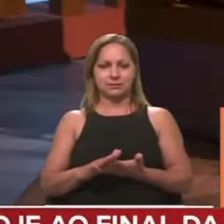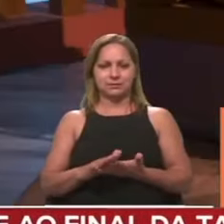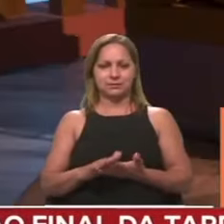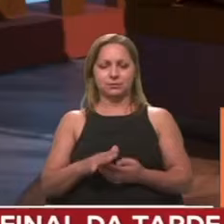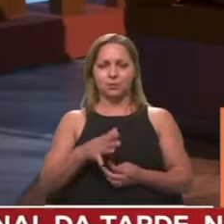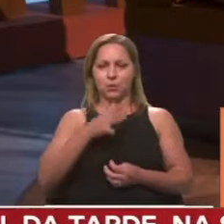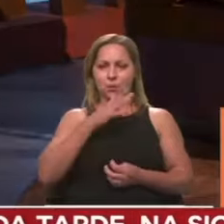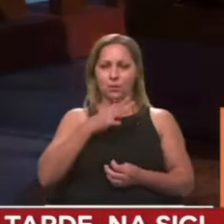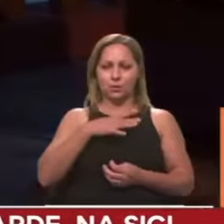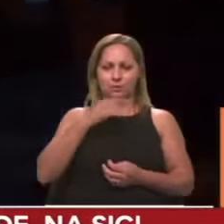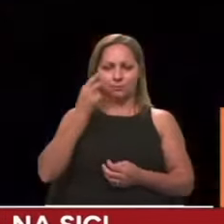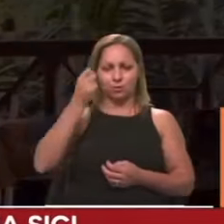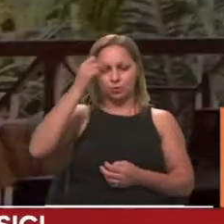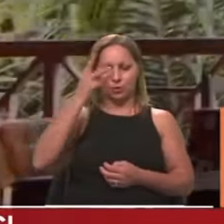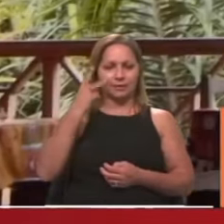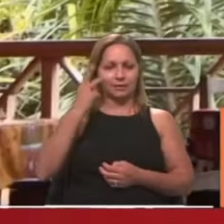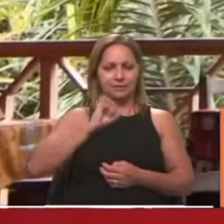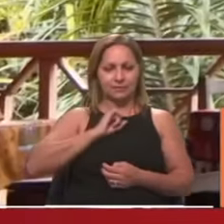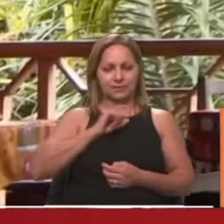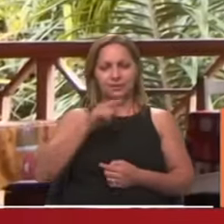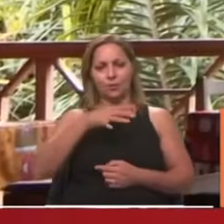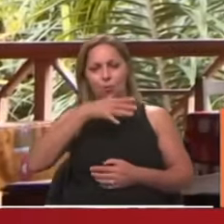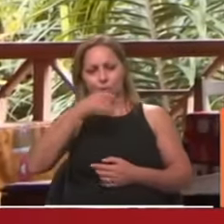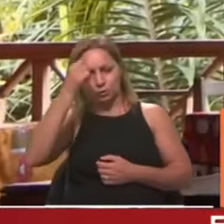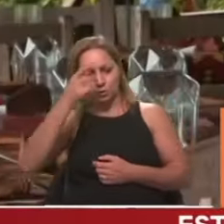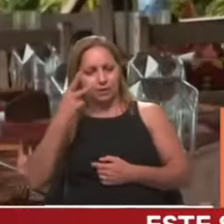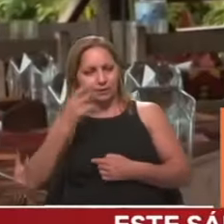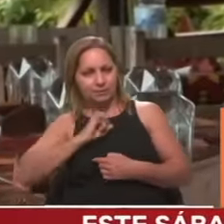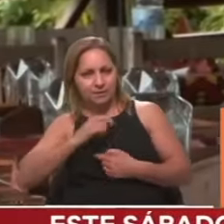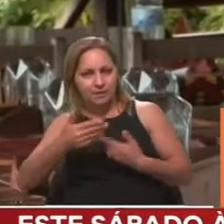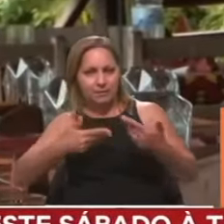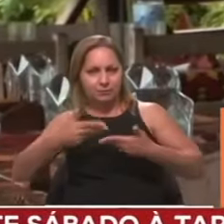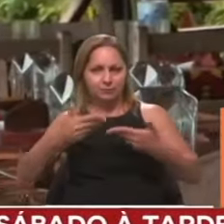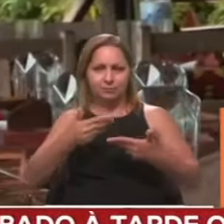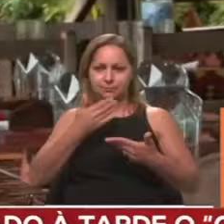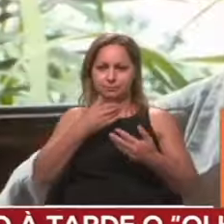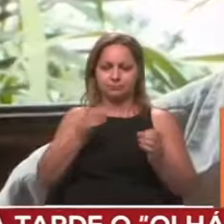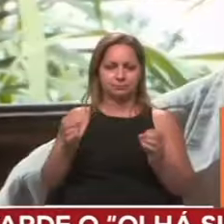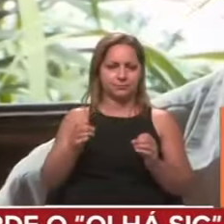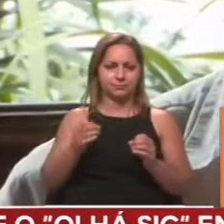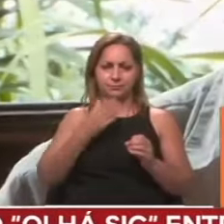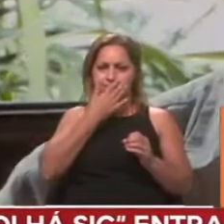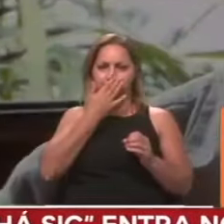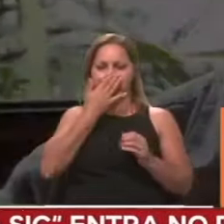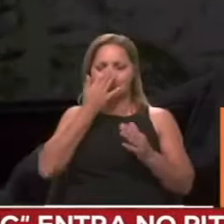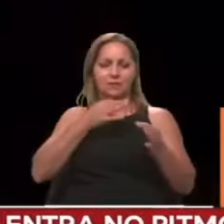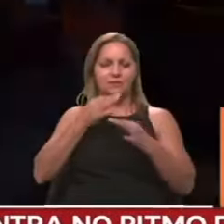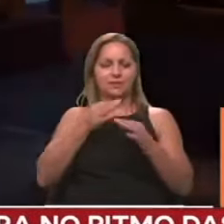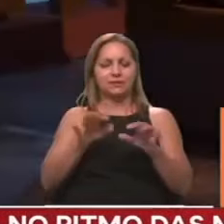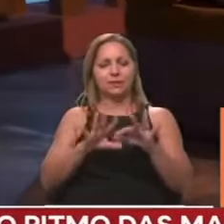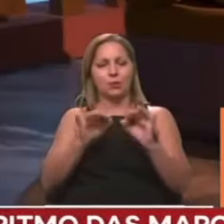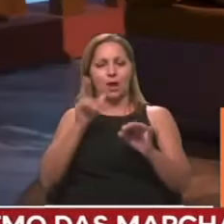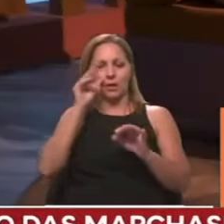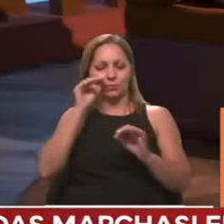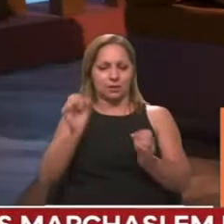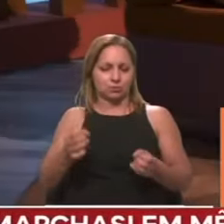tua história, que eu conto a minha. O que é que tu pensas disto? O que é que pensas... Não há. Não podiam... Não, já não digo que falassem como dois namorados, que sim, é difícil, não